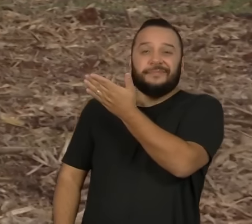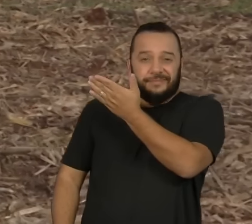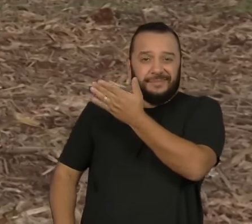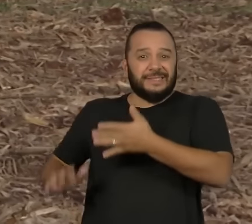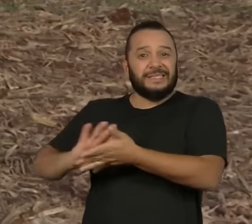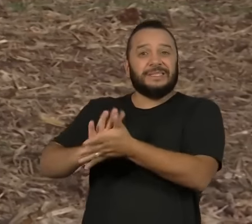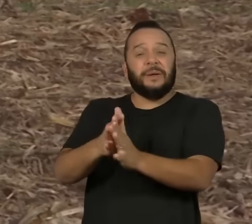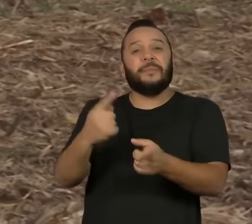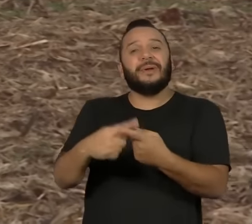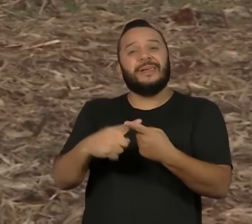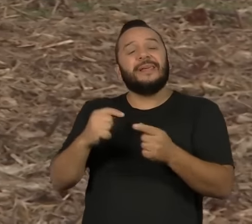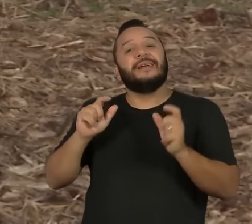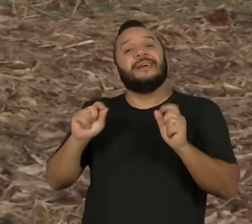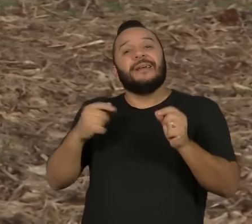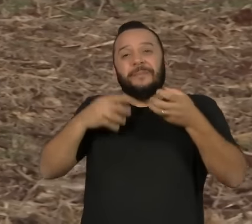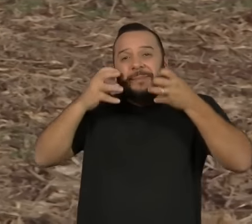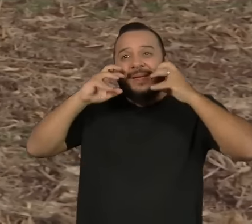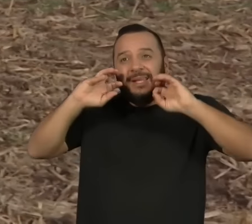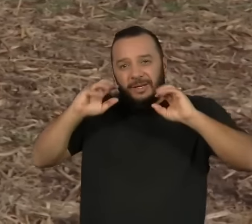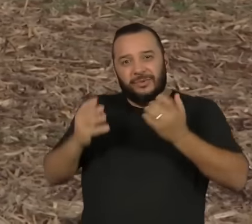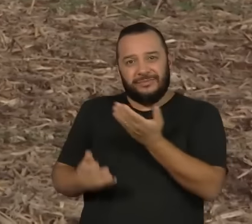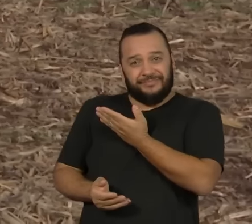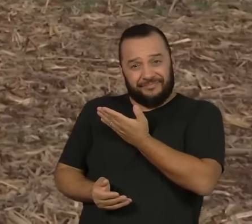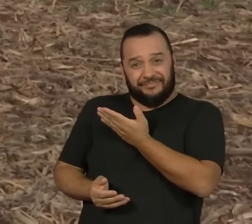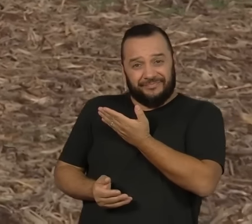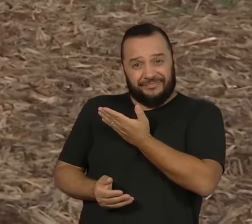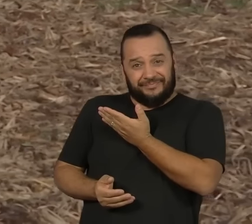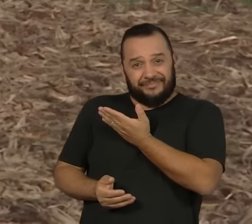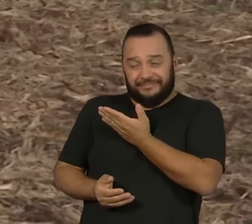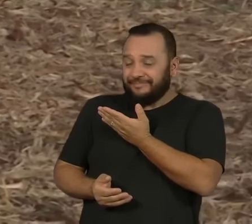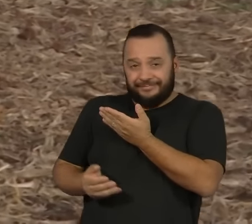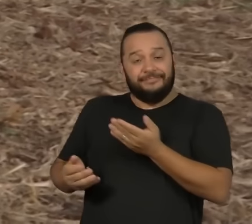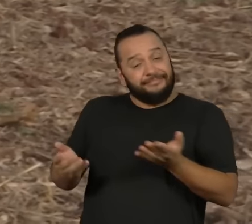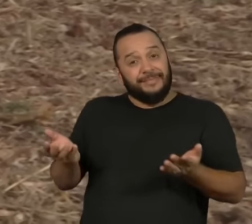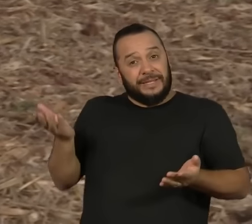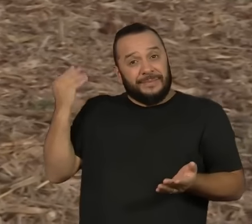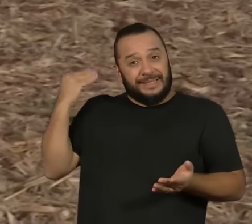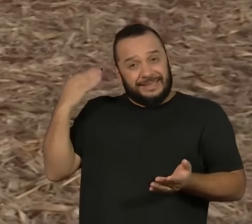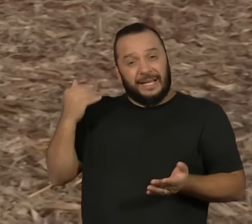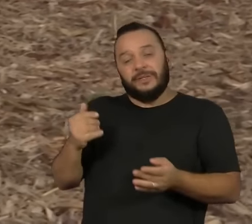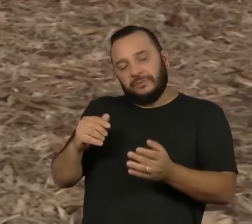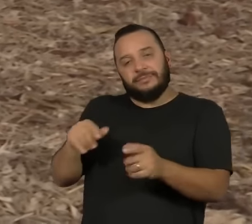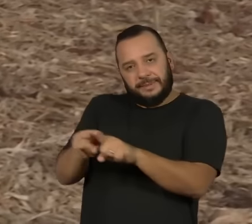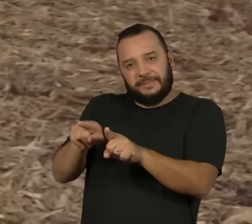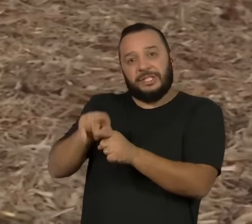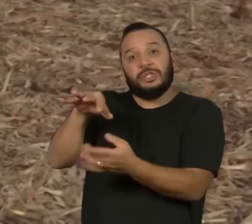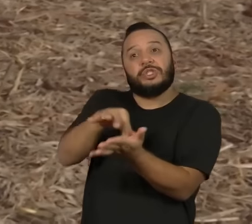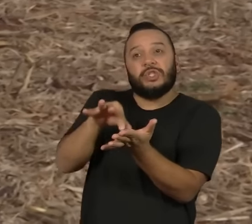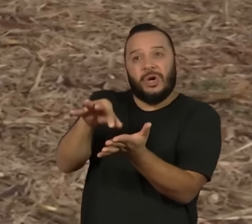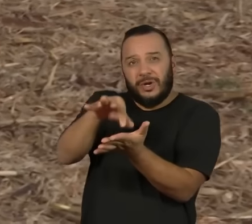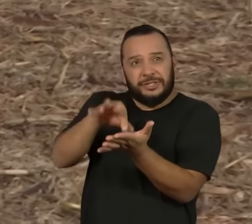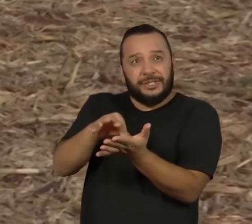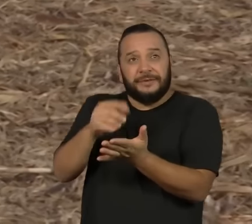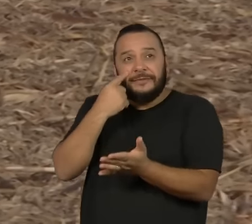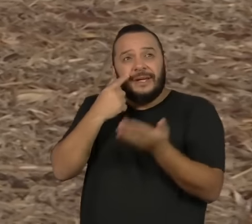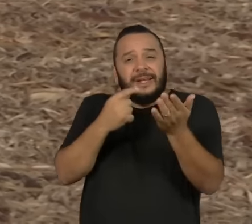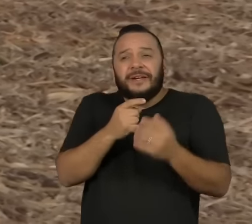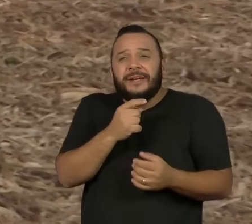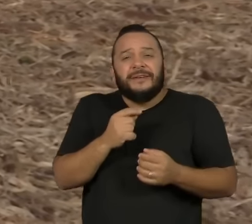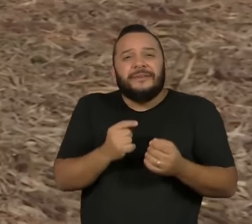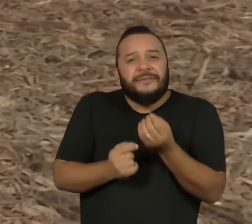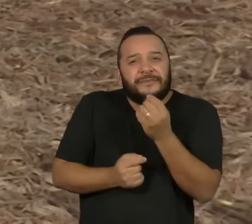de milho plantado nessa época do ano. Em outra época a gente veria só soja. E alguma coisinha de mata nativa